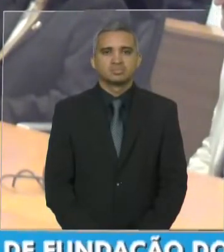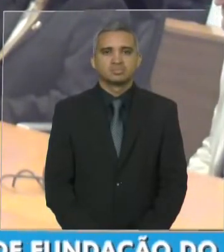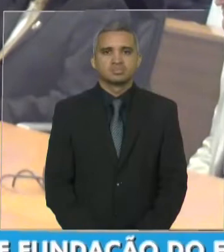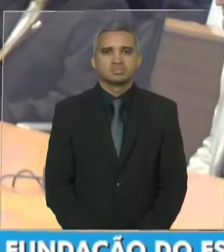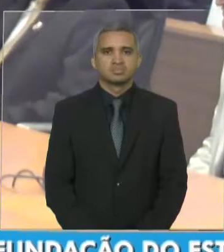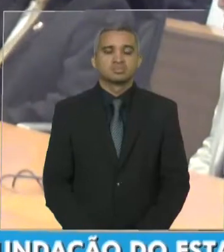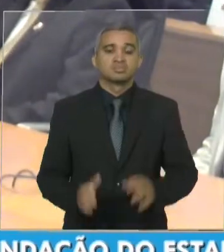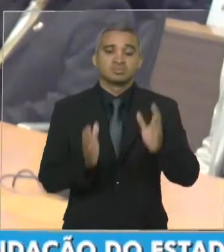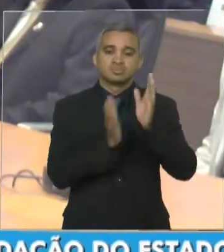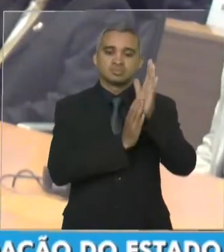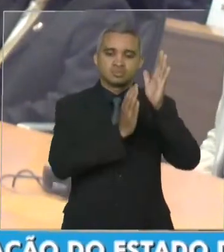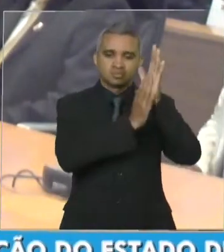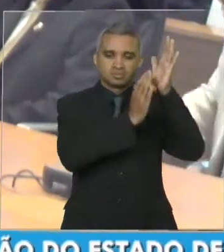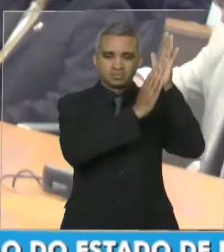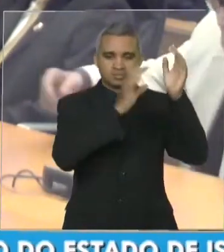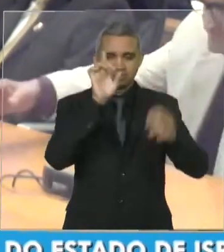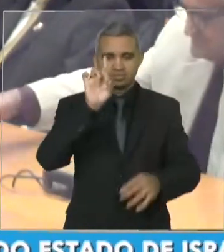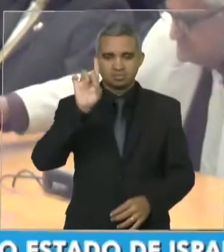Deus seja louvado.